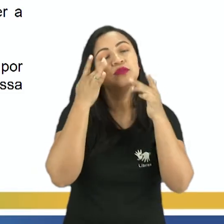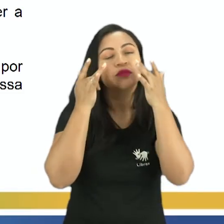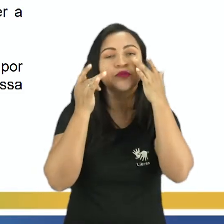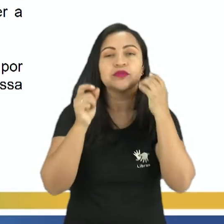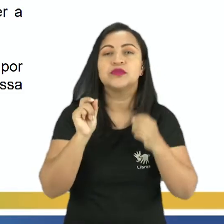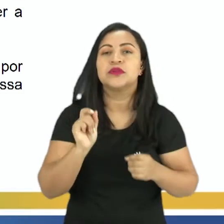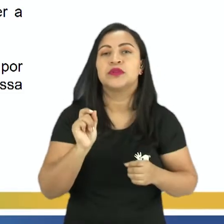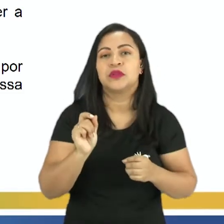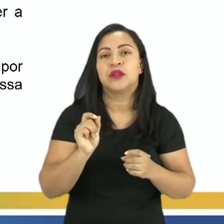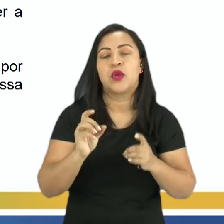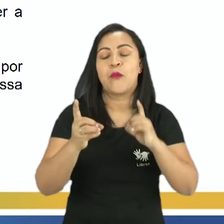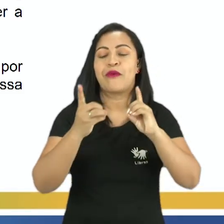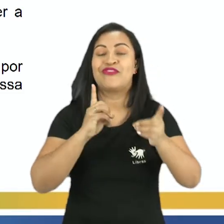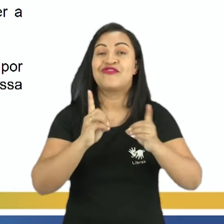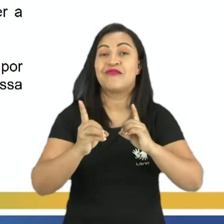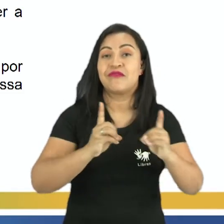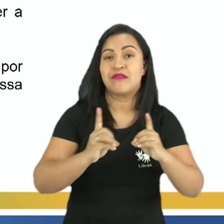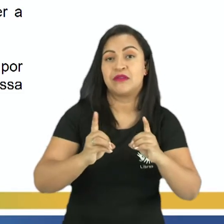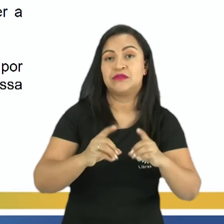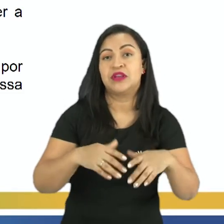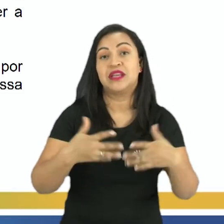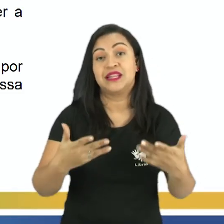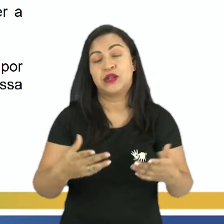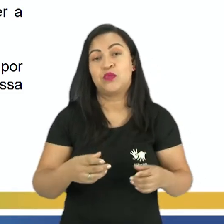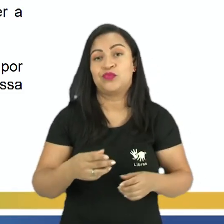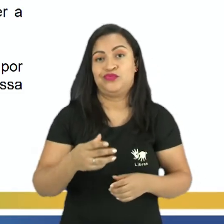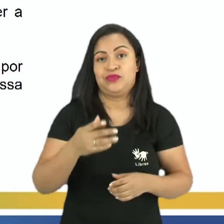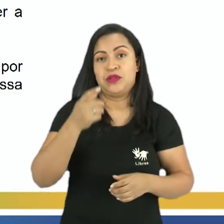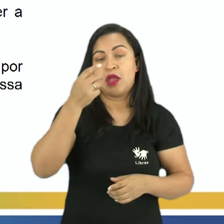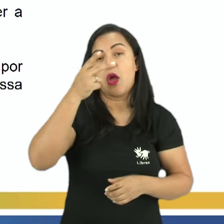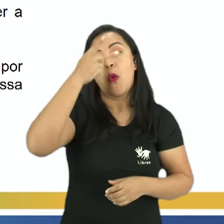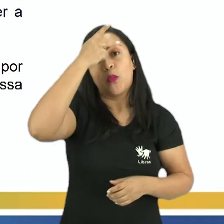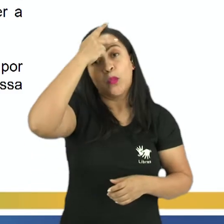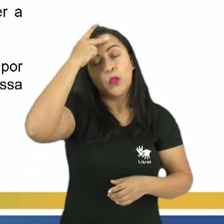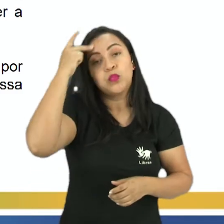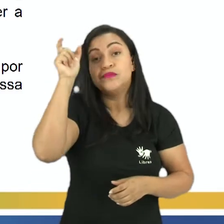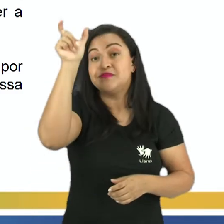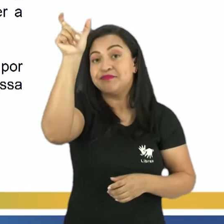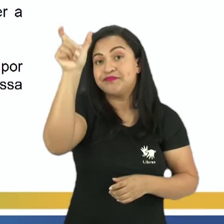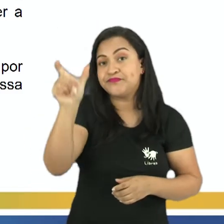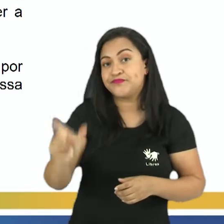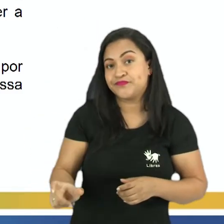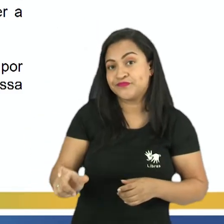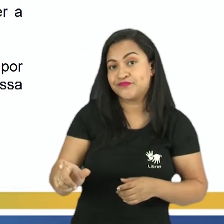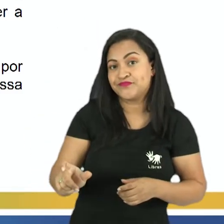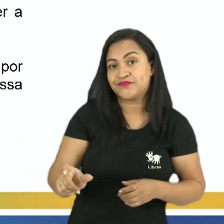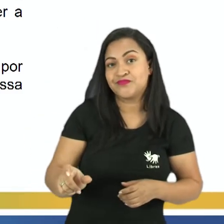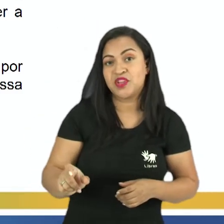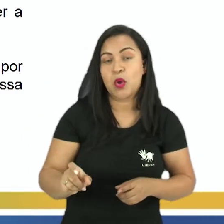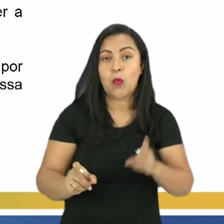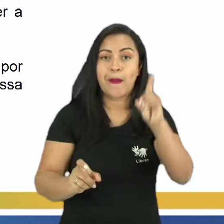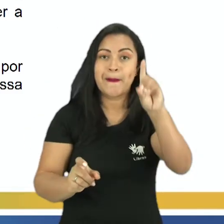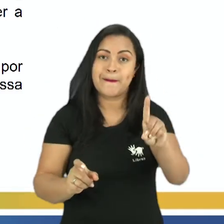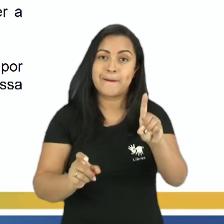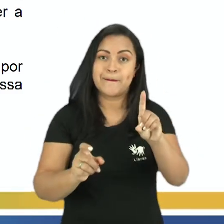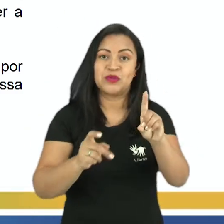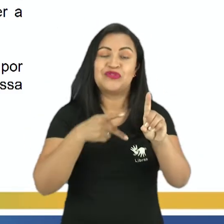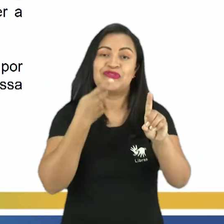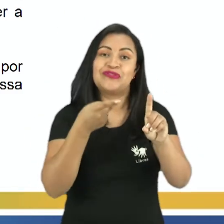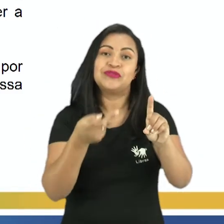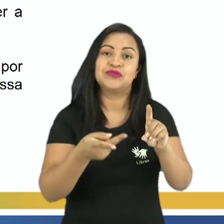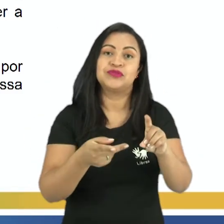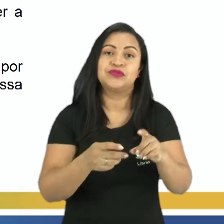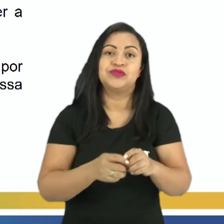é dialógica, no entanto, quando encenada por somente um personagem, é chamada de monólogo, ok? E